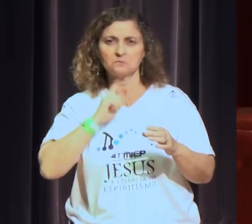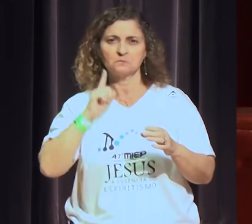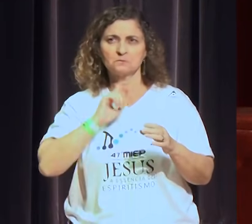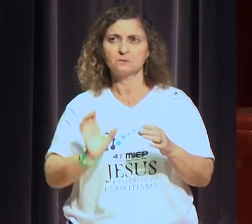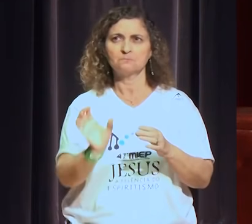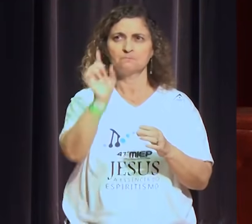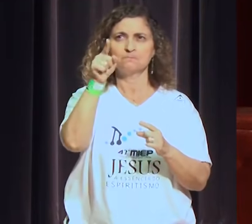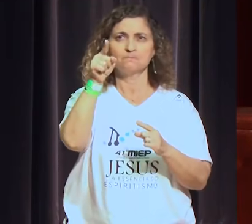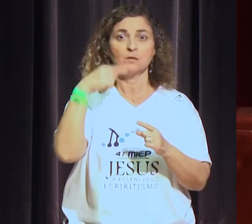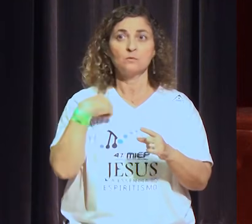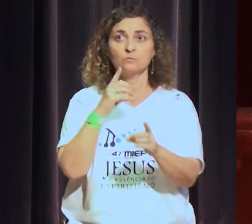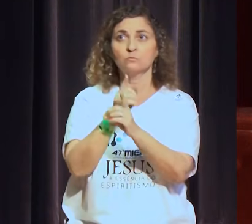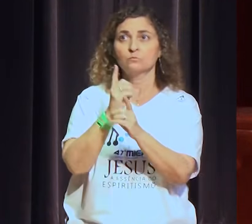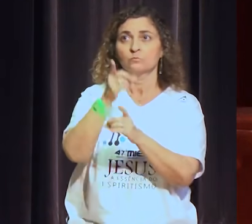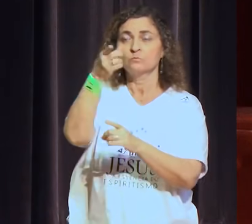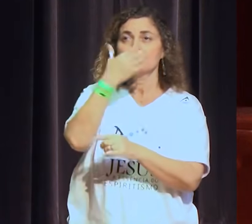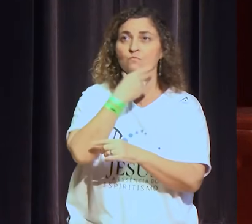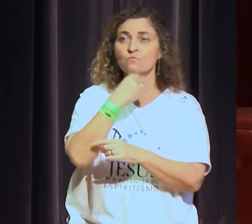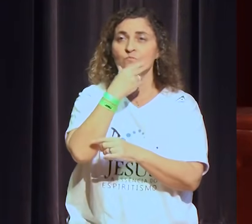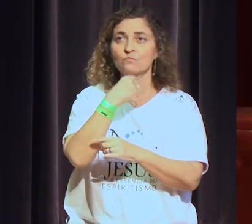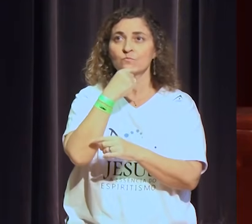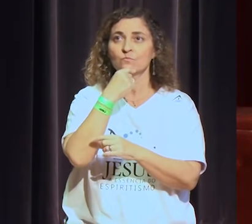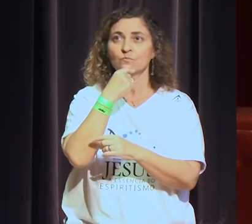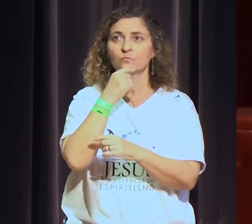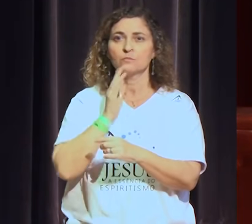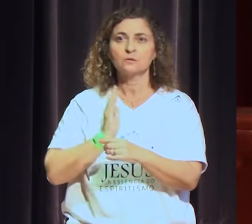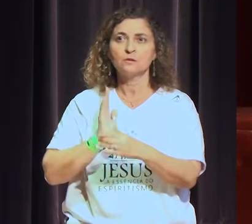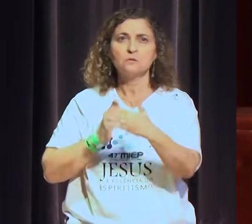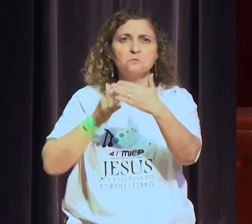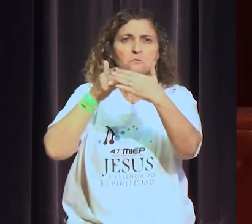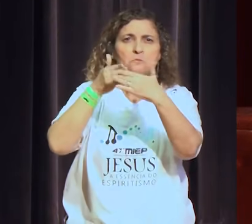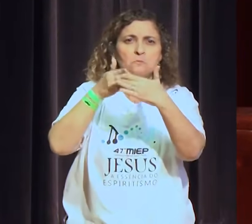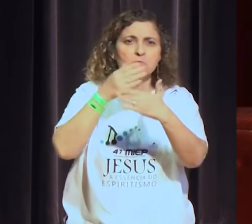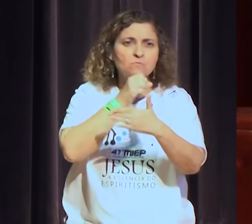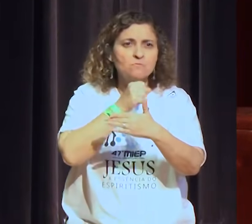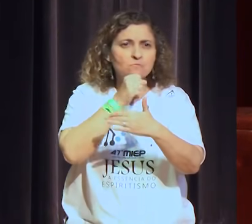norte de Minas. Encontrei um senhorzinho,